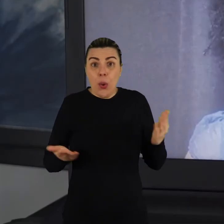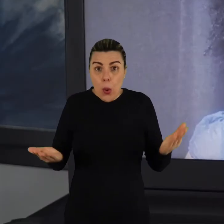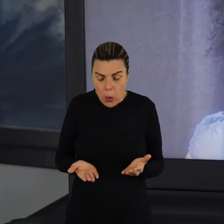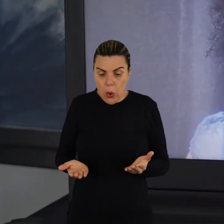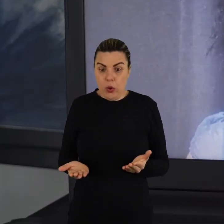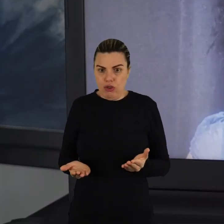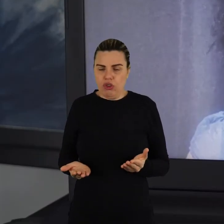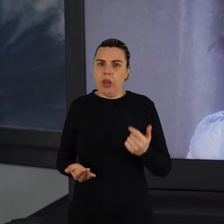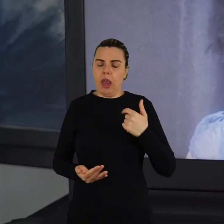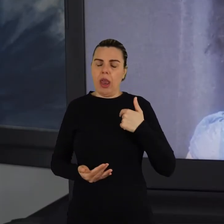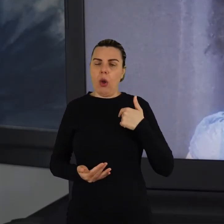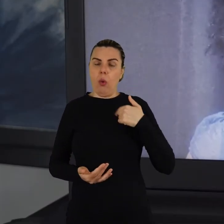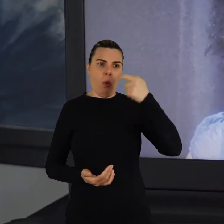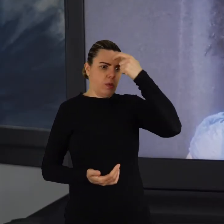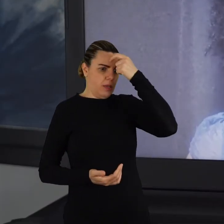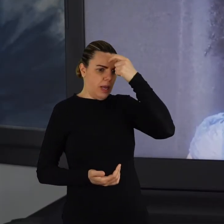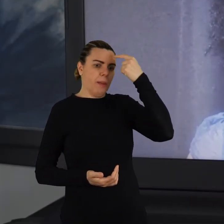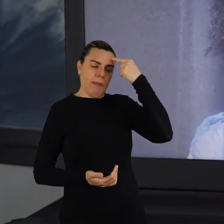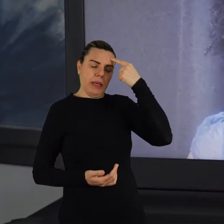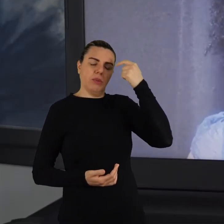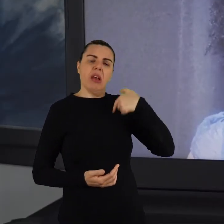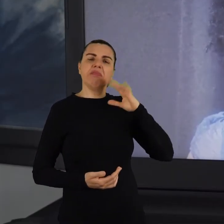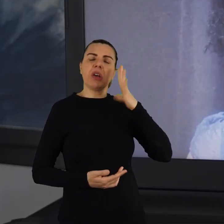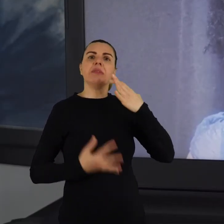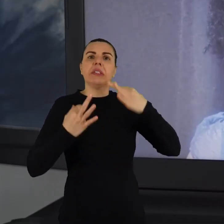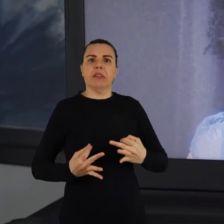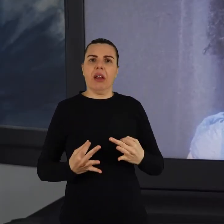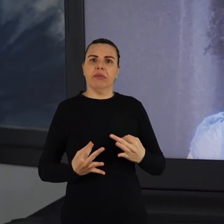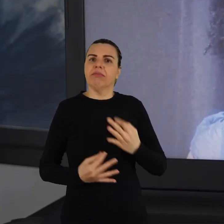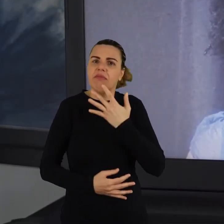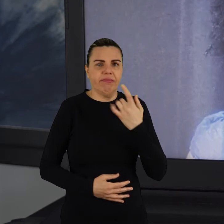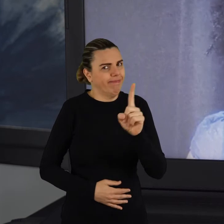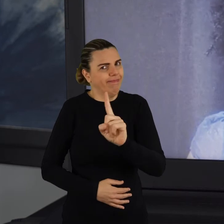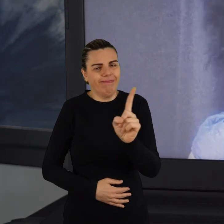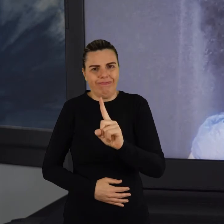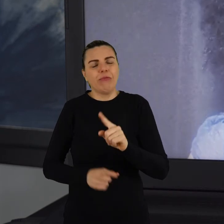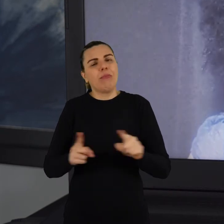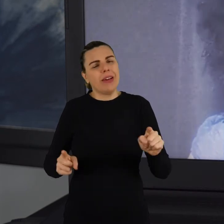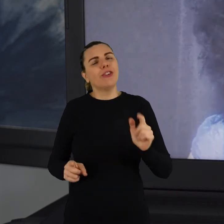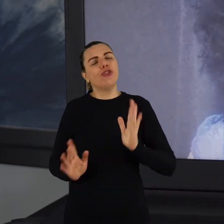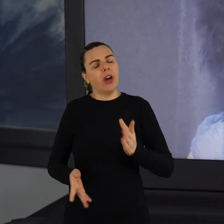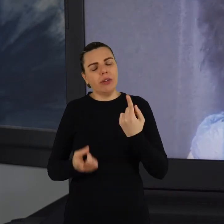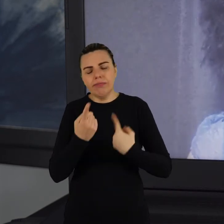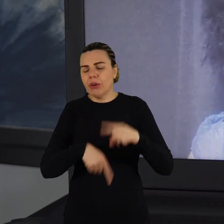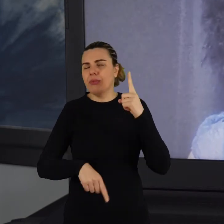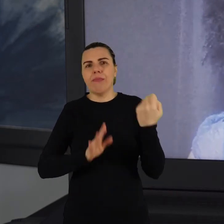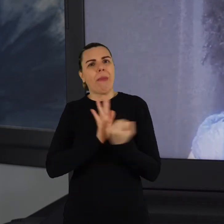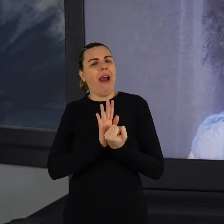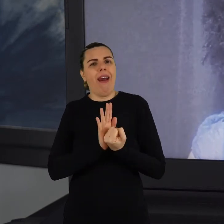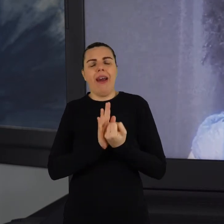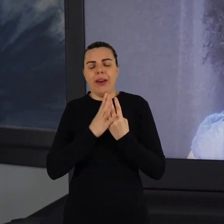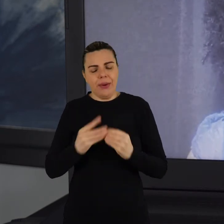Hoje, eu vejo que eu tomei a decisão certa. Não foi fácil, mas eu superei essas